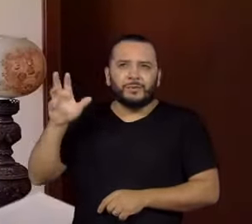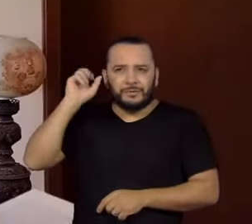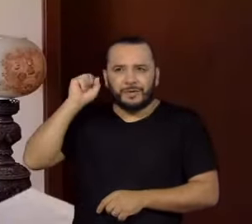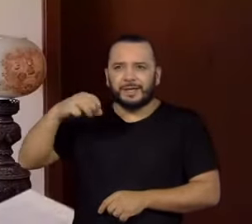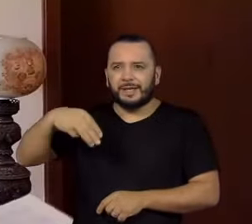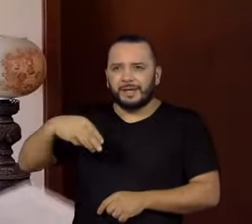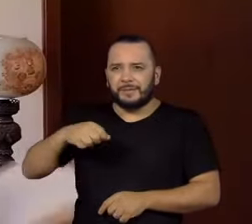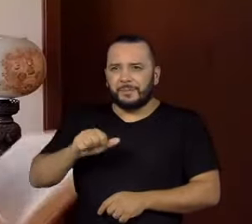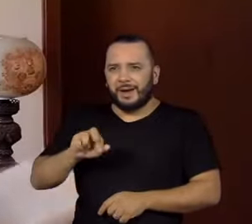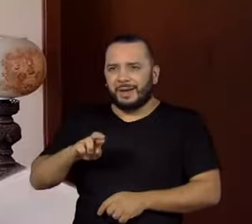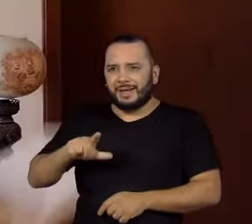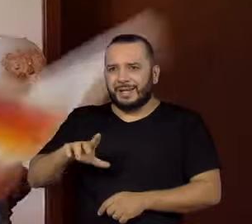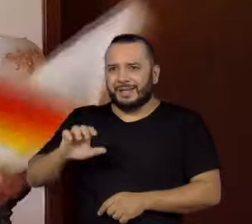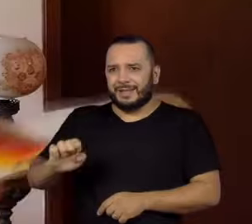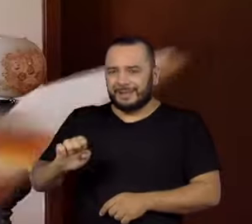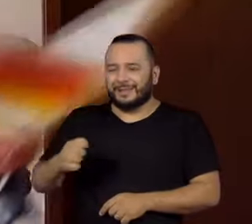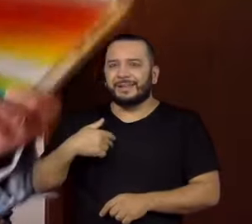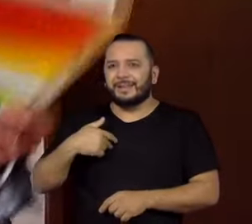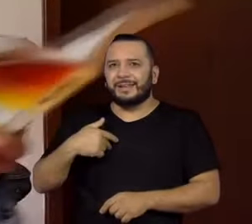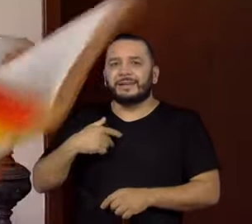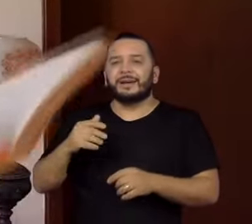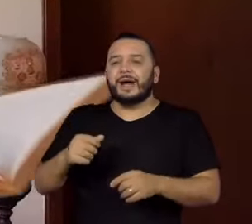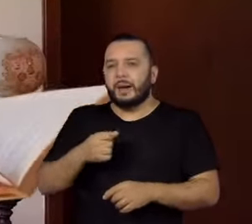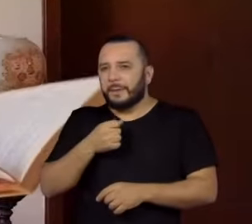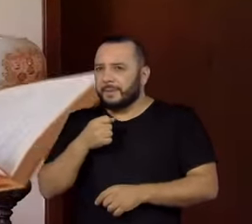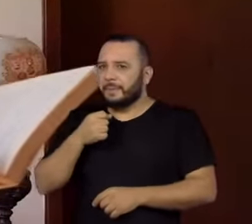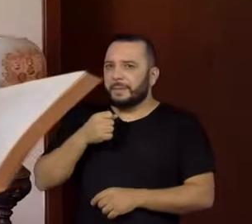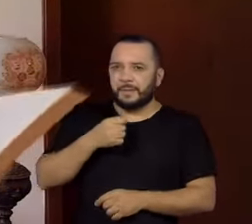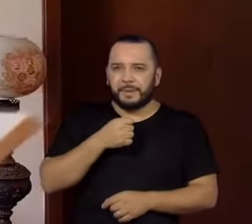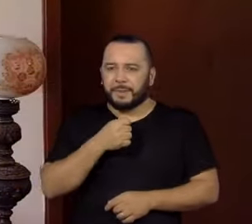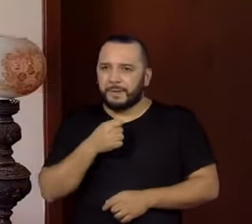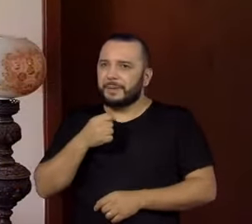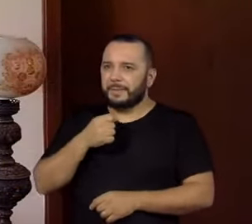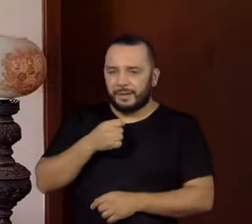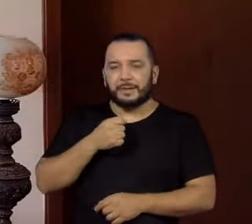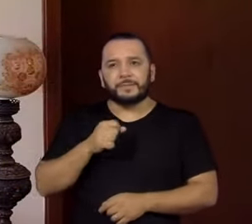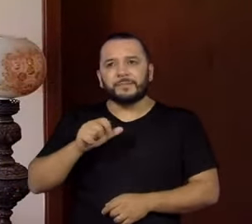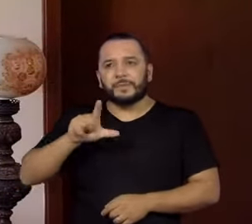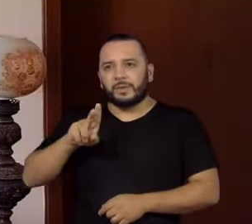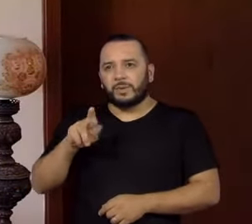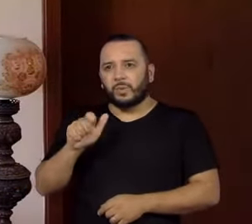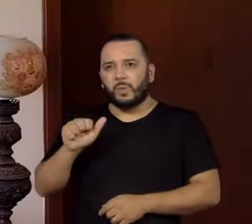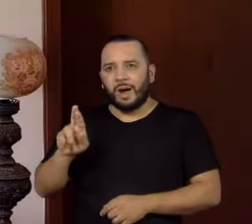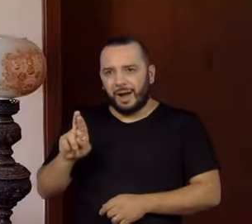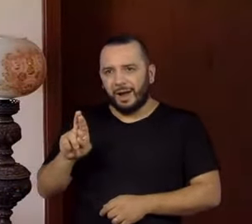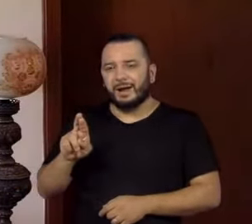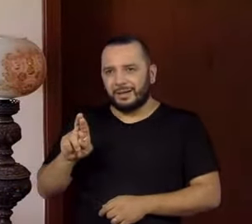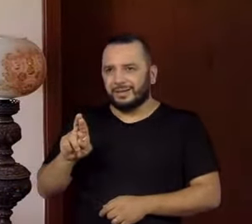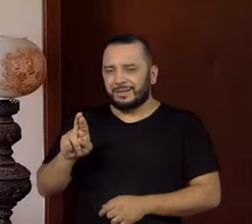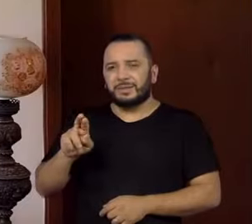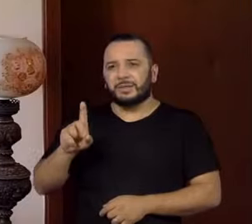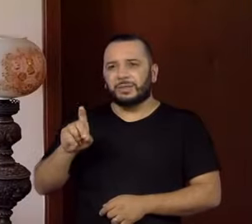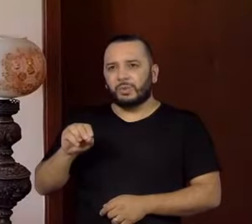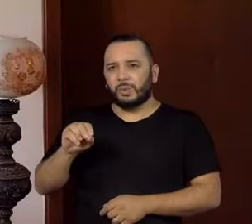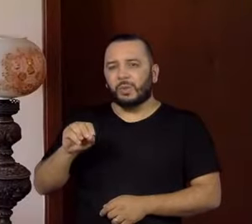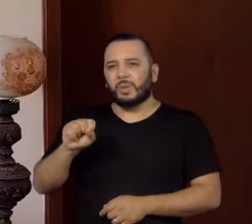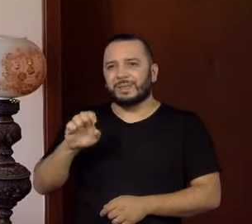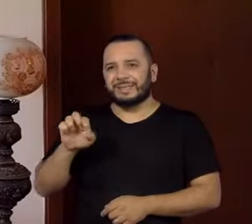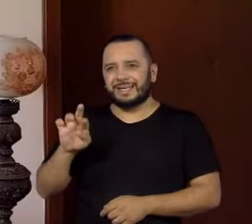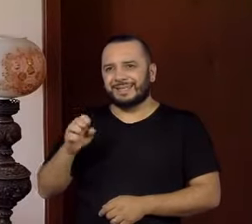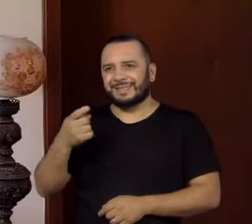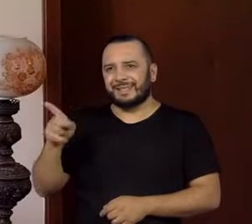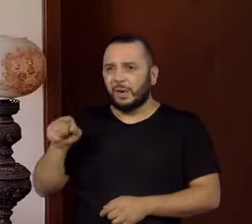Marlene Dietrich cantando Luar do Sertão em português. Então, é Júlio Medalha